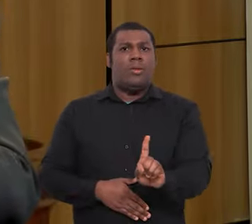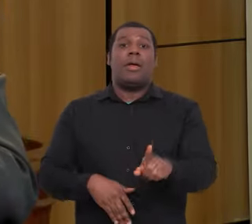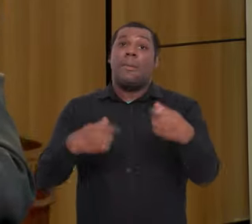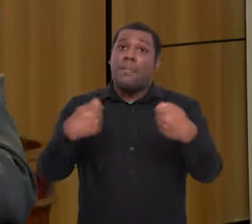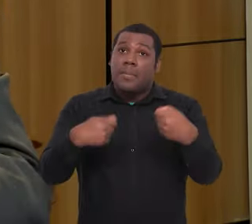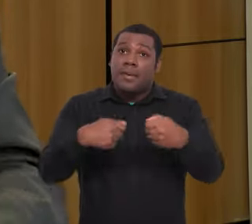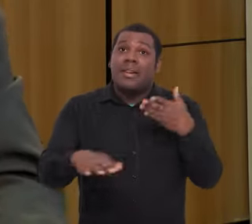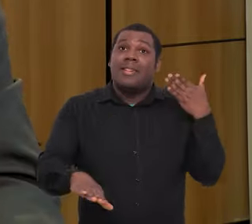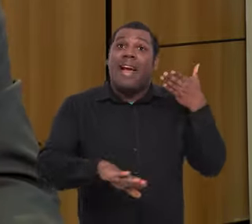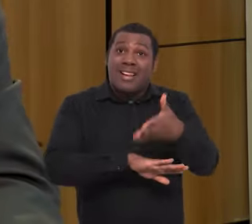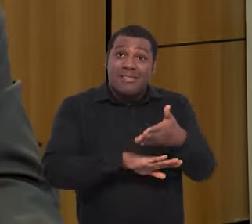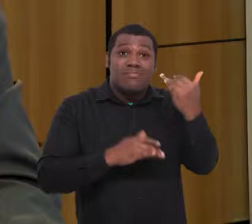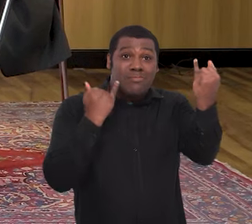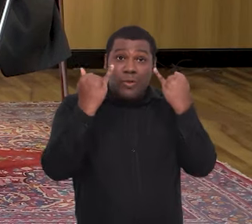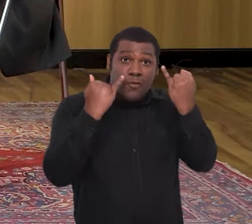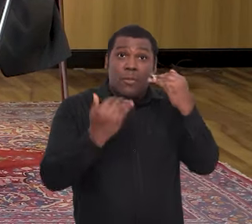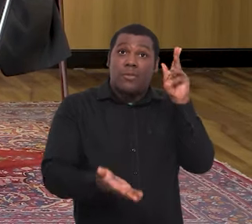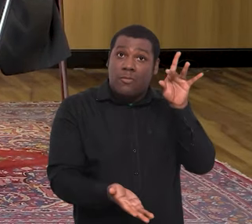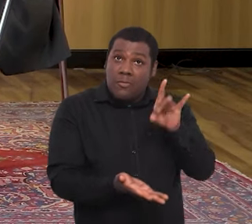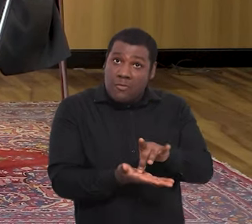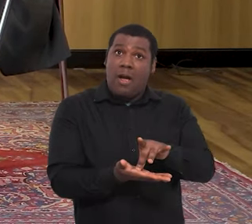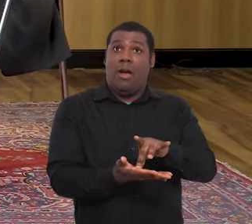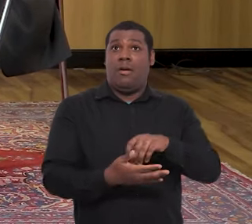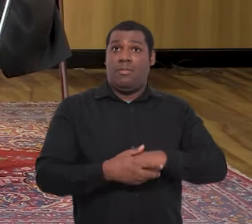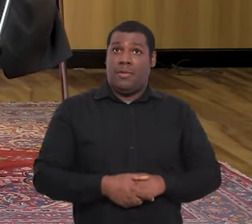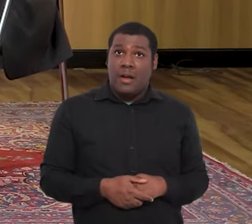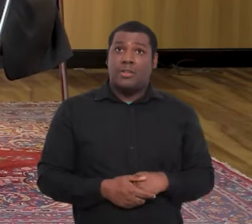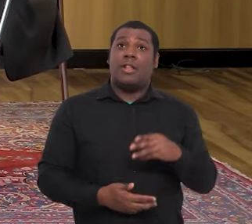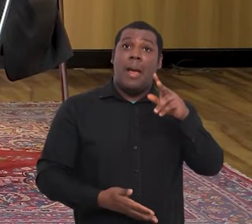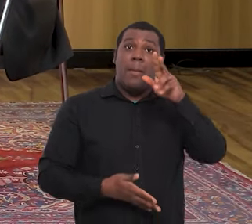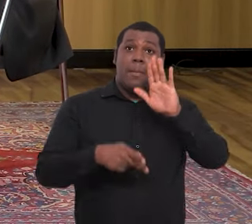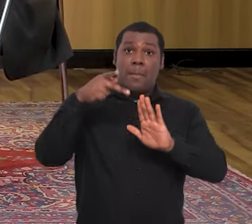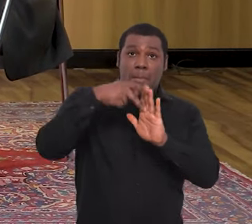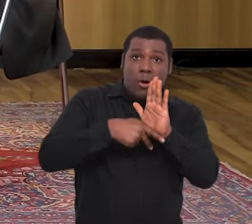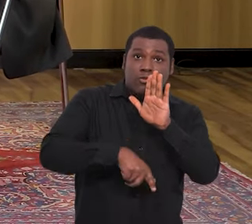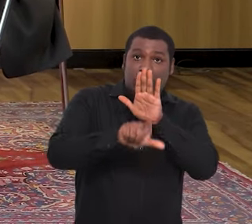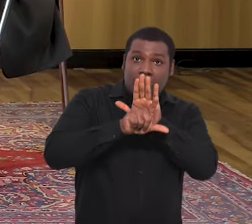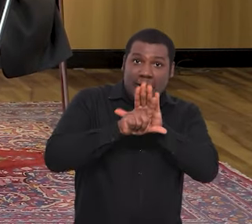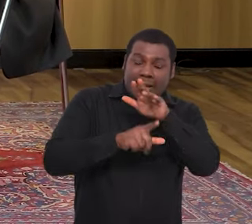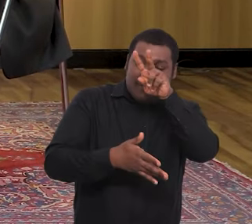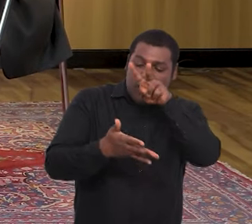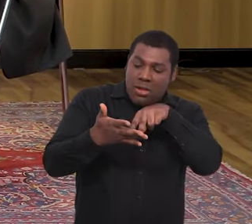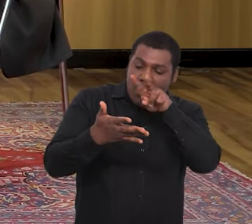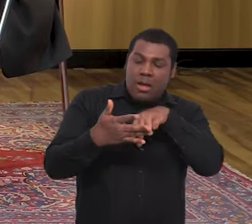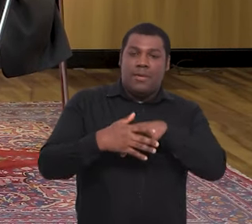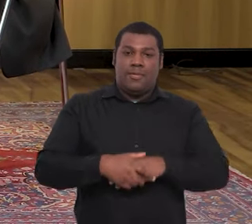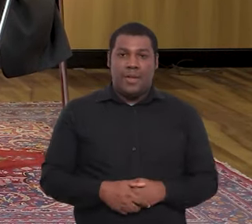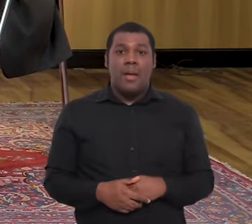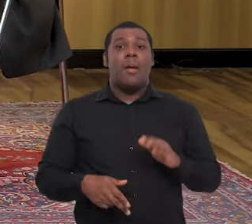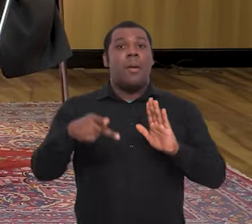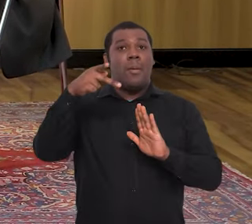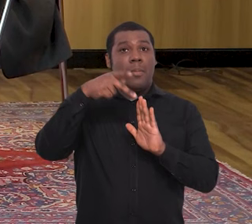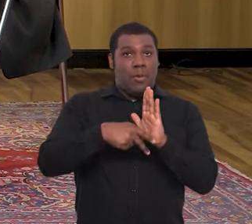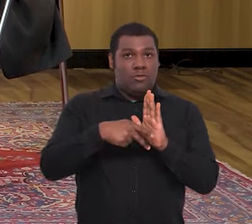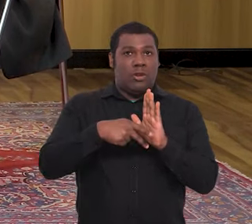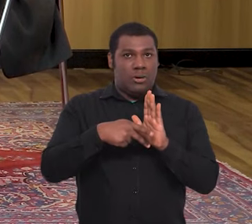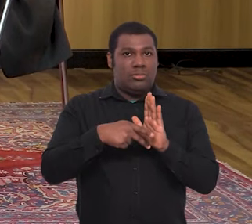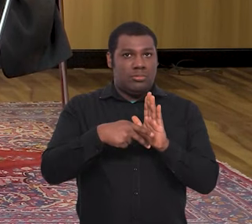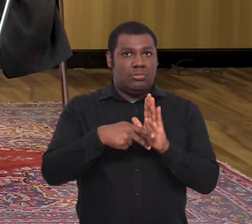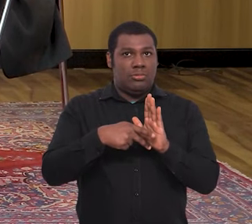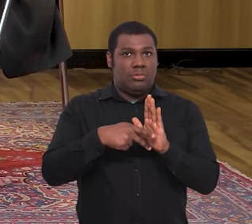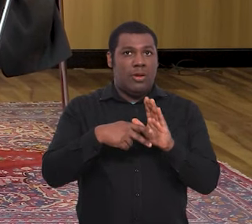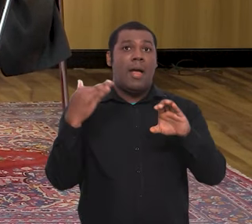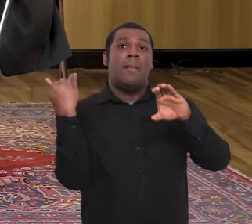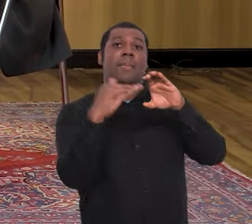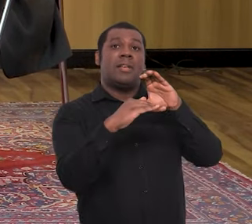tem outro aspecto gel que seguinte o projeto tá no na Câmara dos Deputados a câmara dos deputados agora tem a